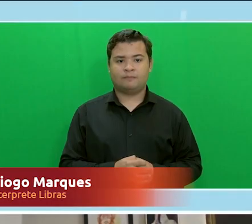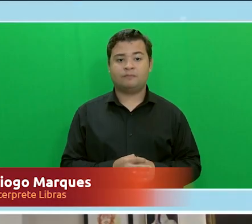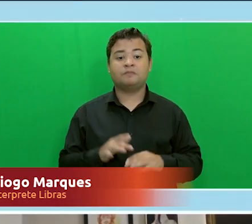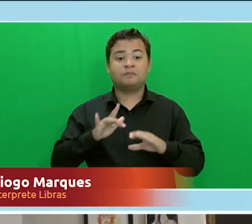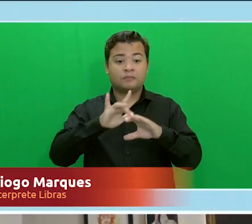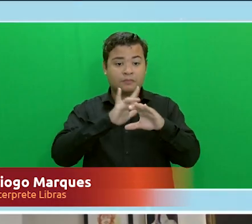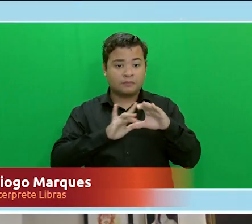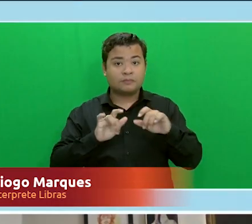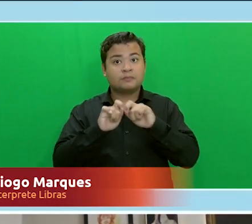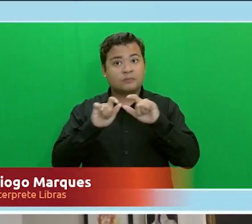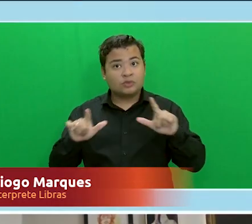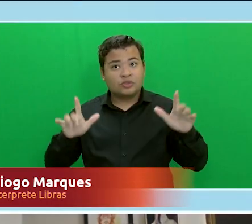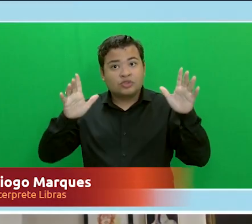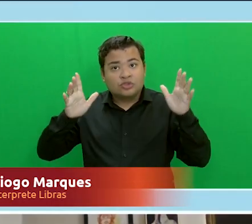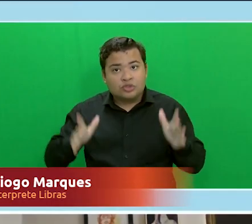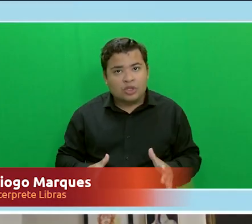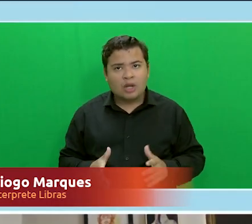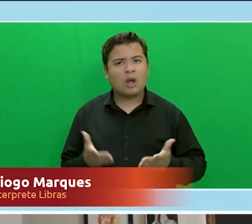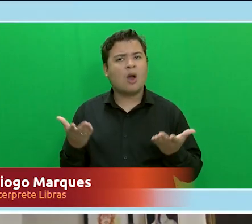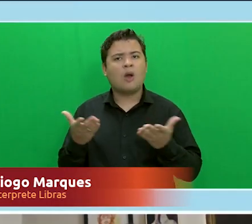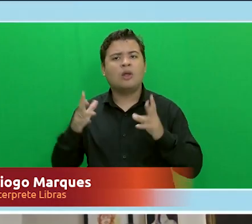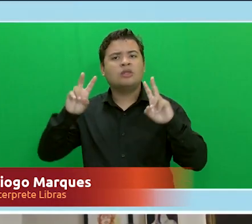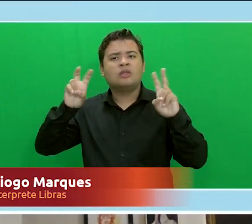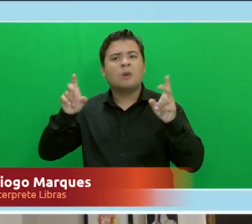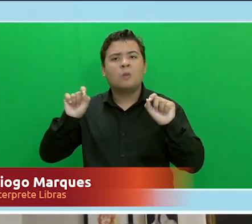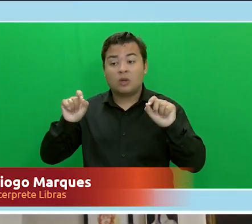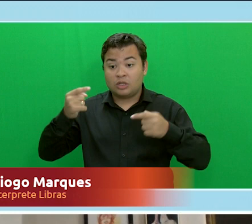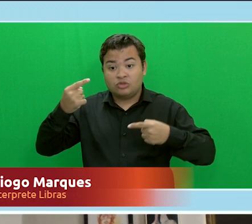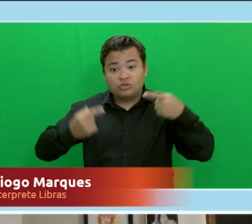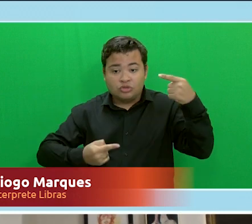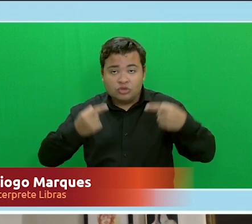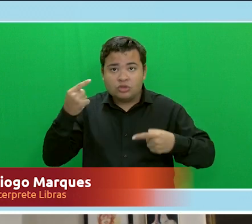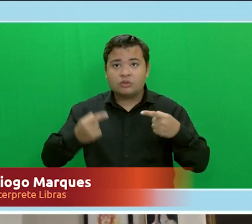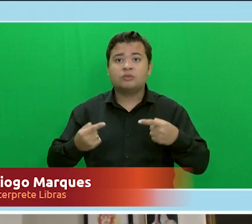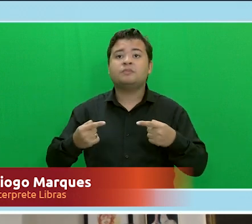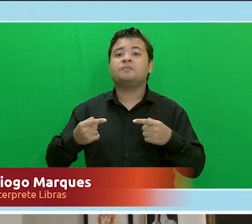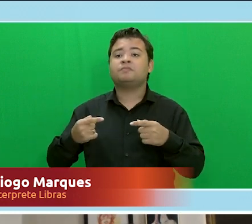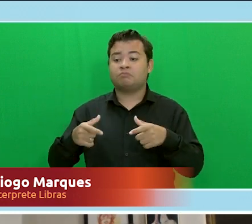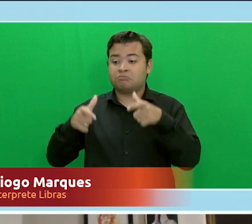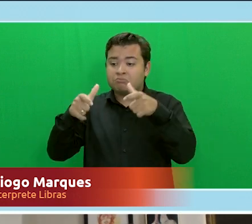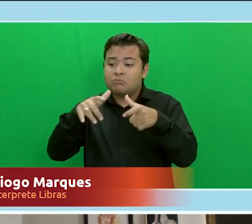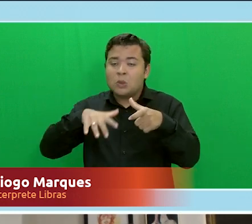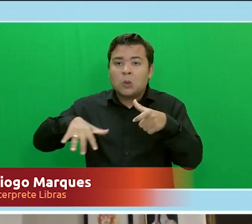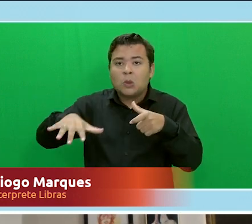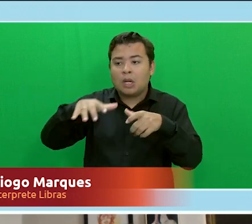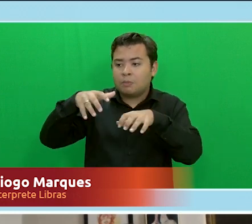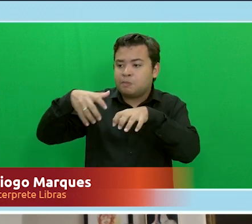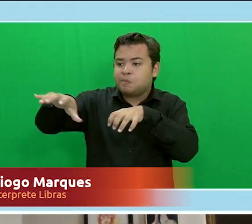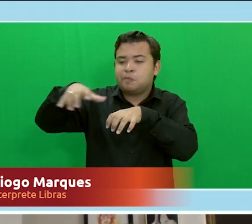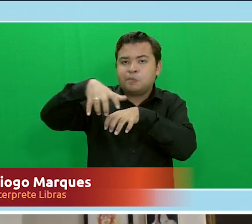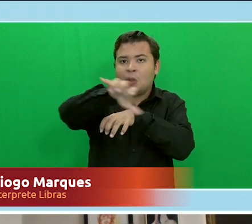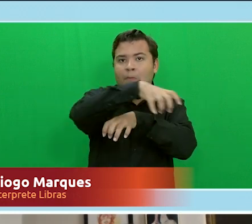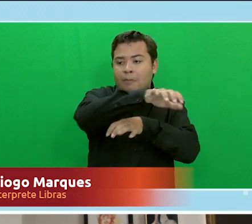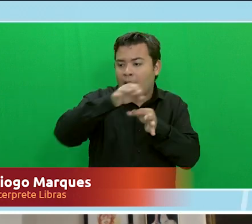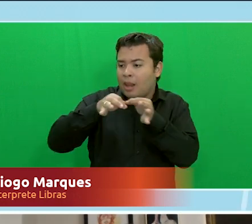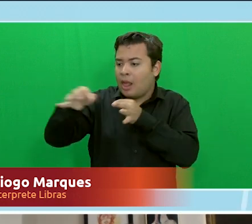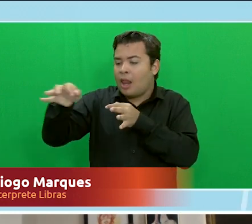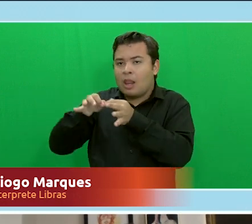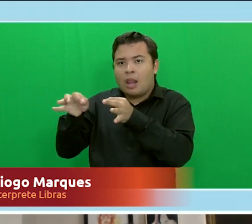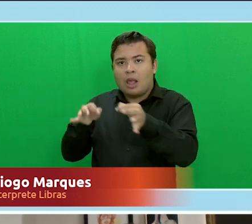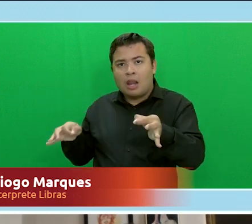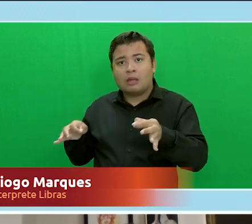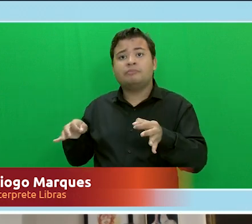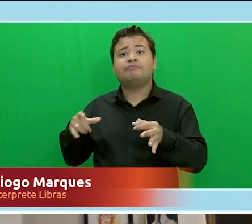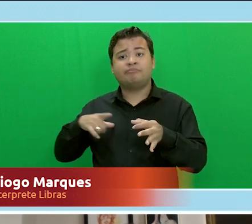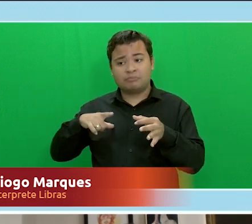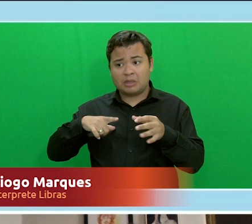Estamos de volta com Conexões de hoje, que está discutindo segregação socioespacial, desigualdade,